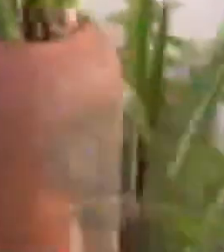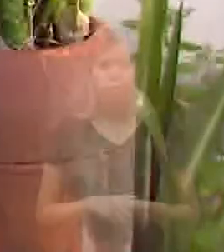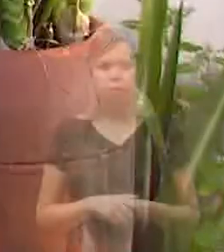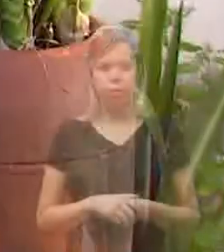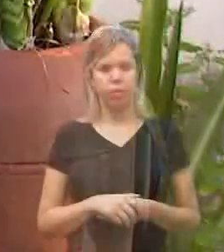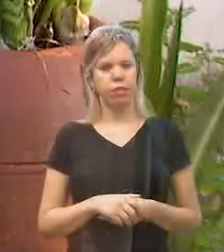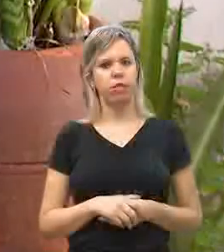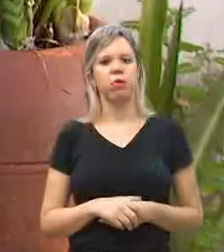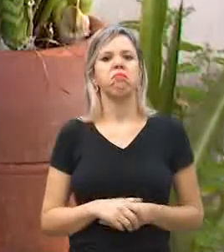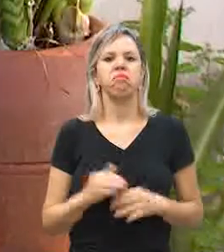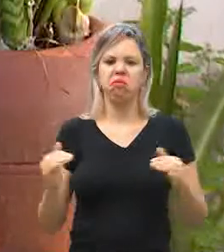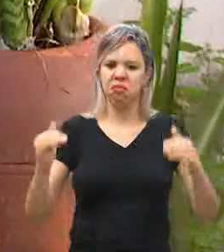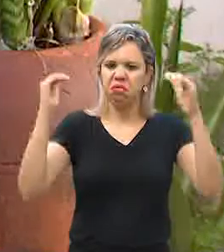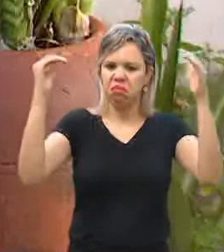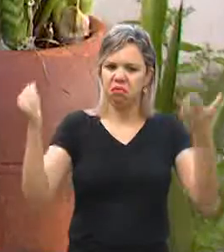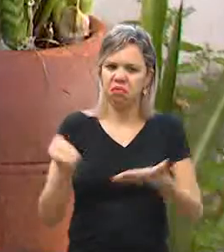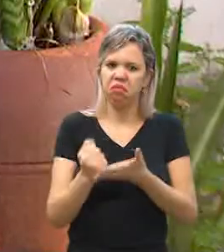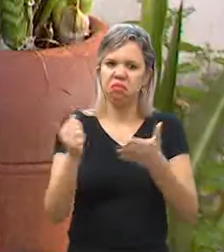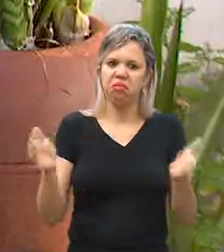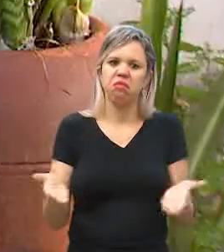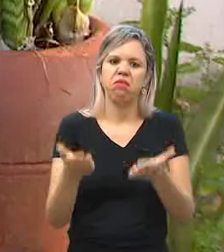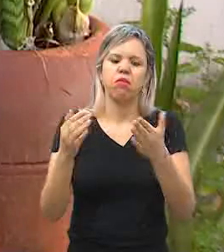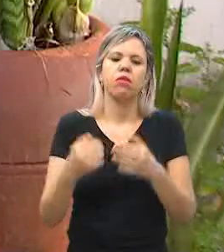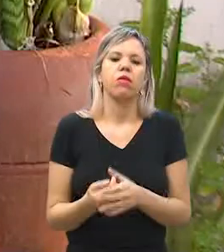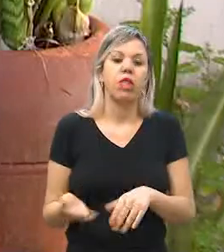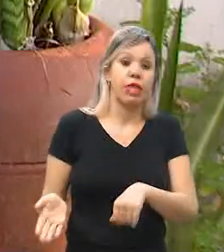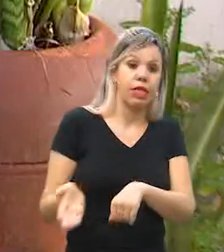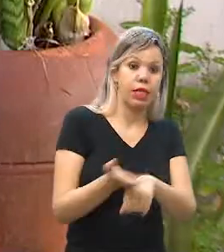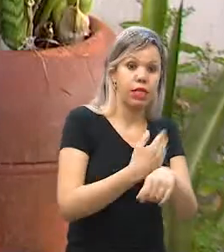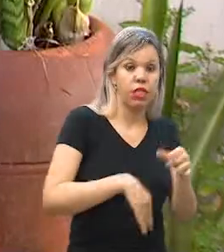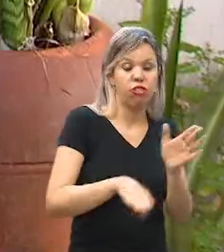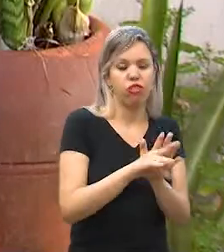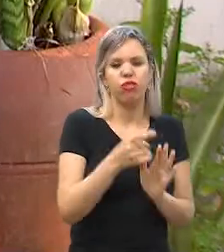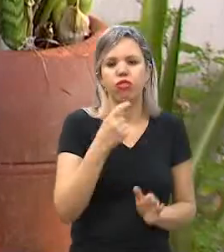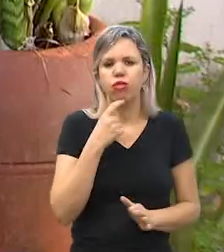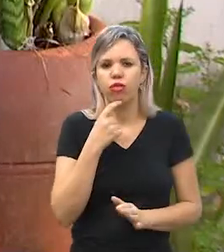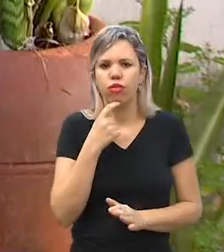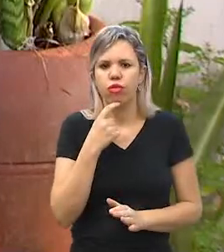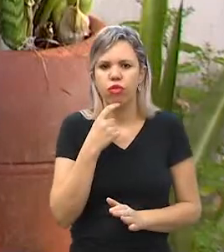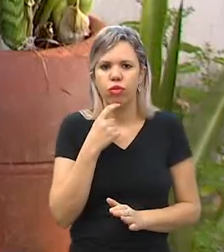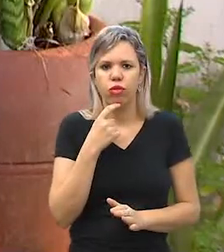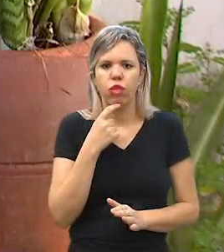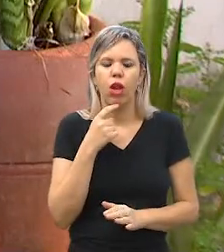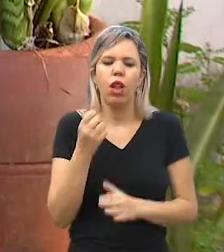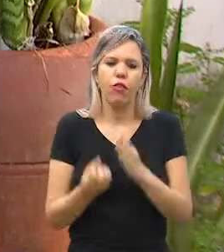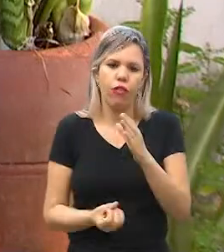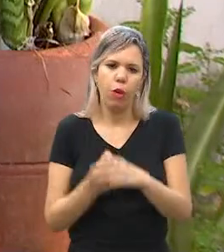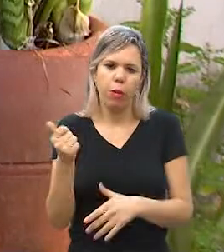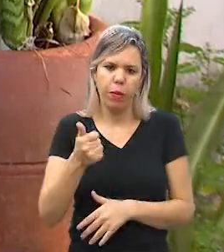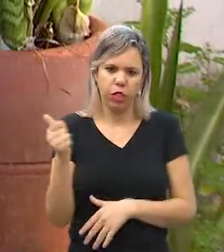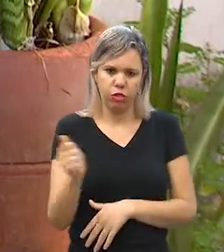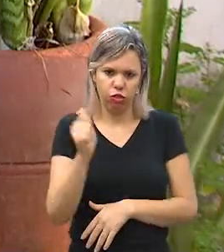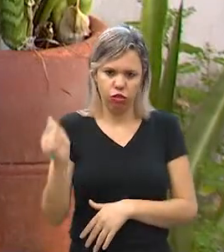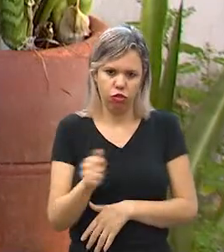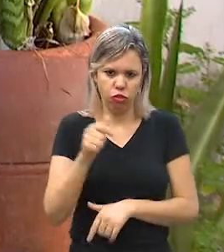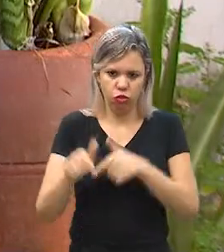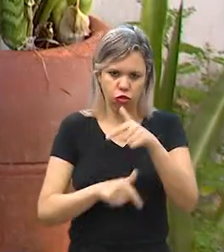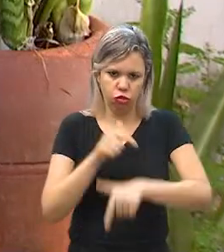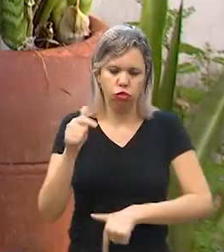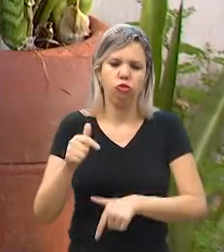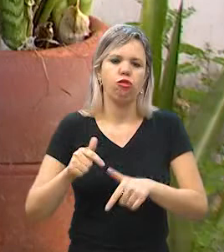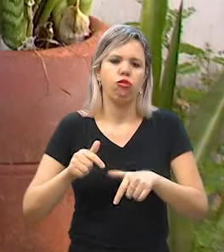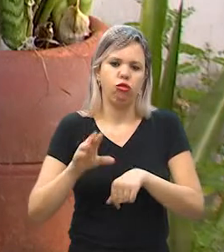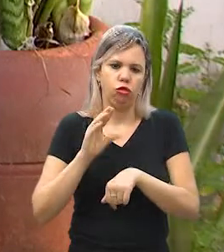Foi muito grande a contribuição dela, porque antes dela chegar em Campinas, ela é onde formou a associação, a primeira associação de trabalhadores